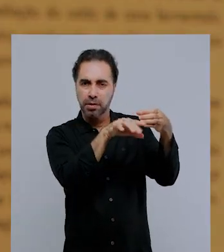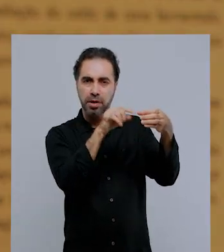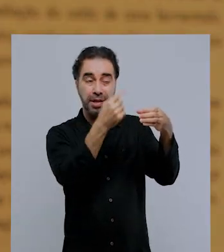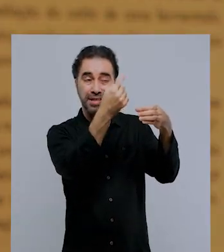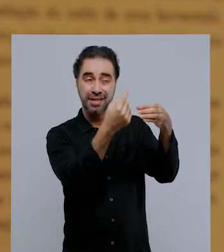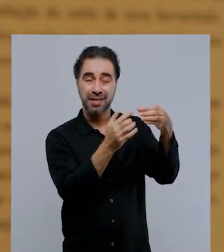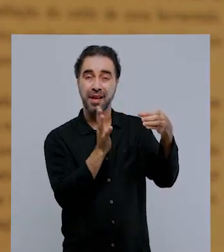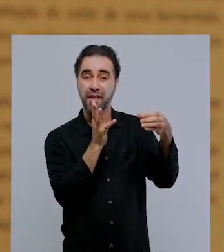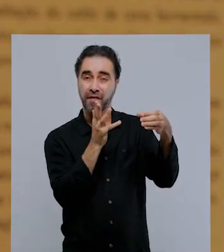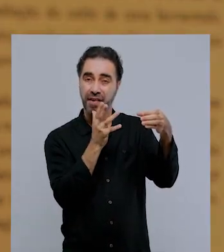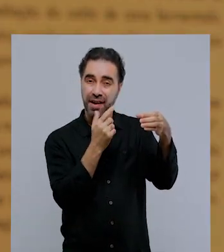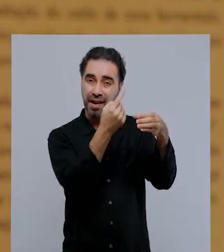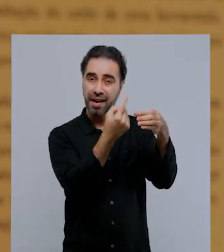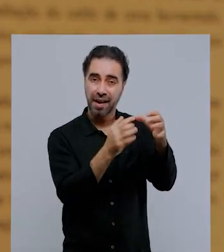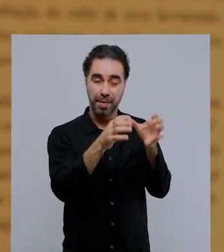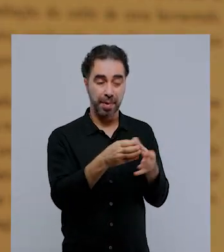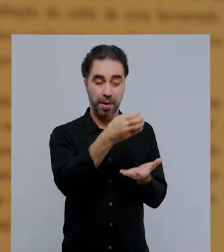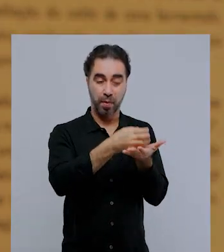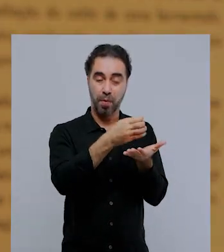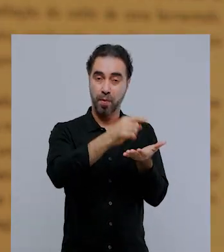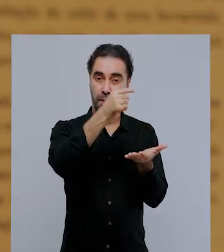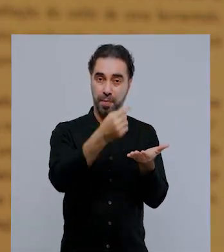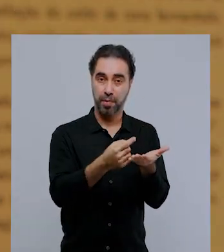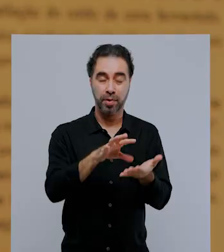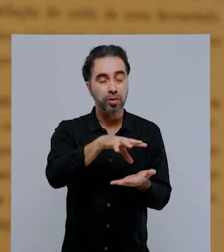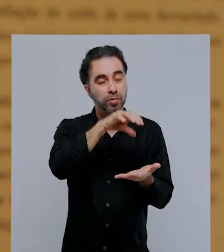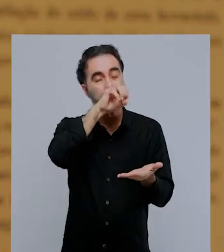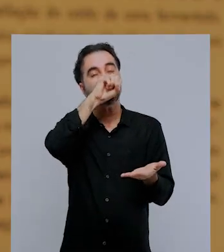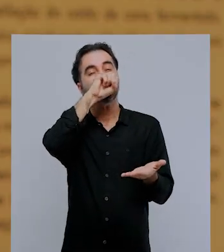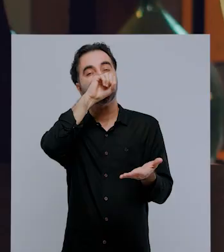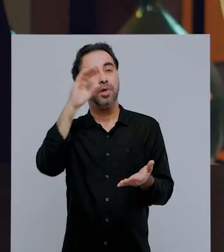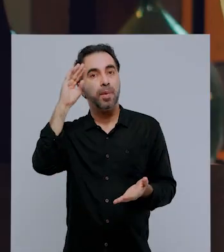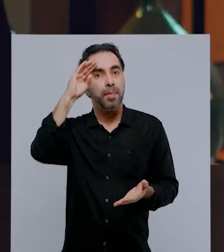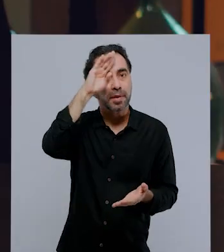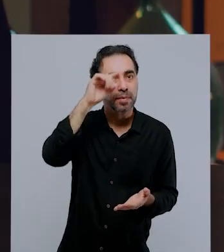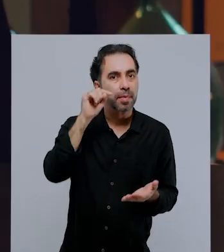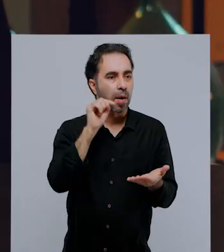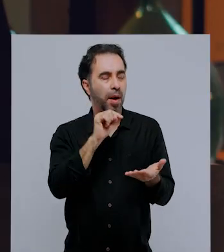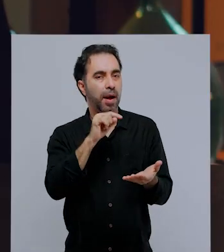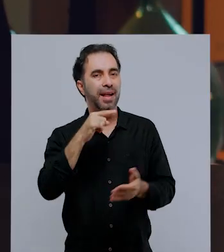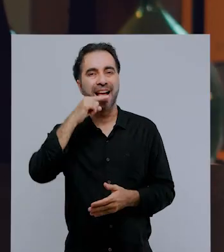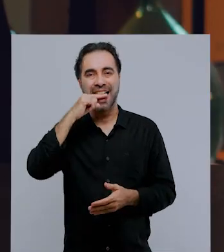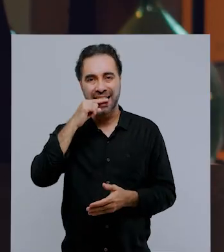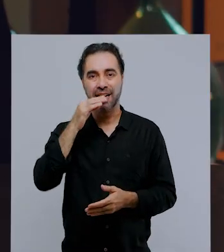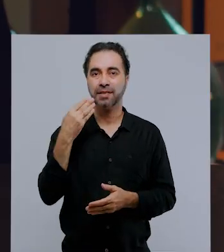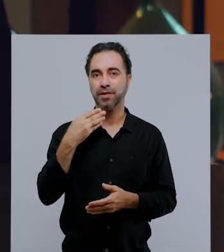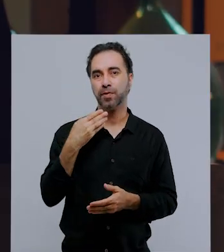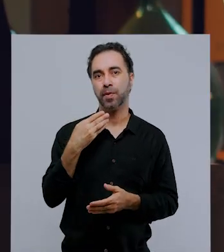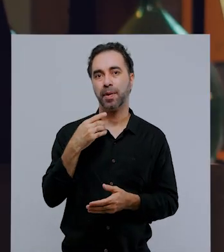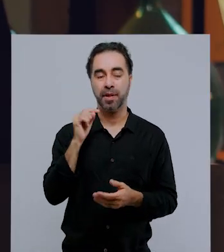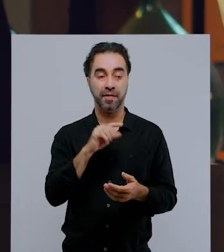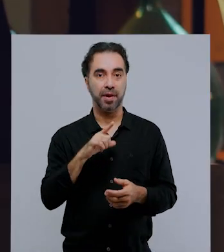descer lentamente na beirada do copo. E o aroma principal que você tem que ter da cachaça é a cana-de-açúcar, tá? Que você vai ter